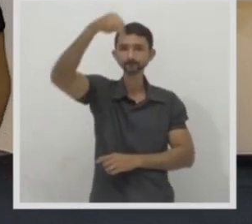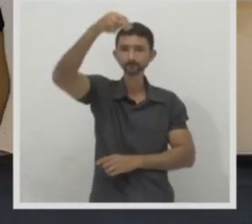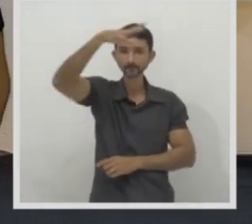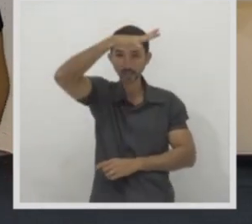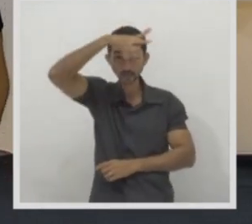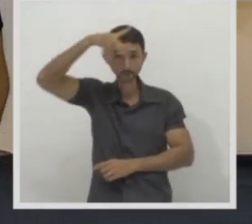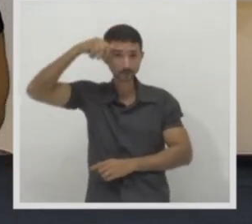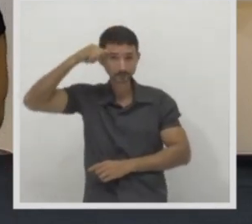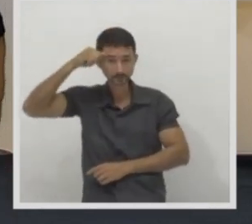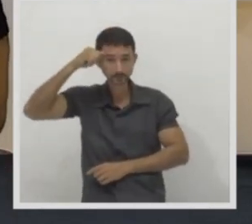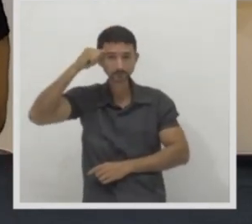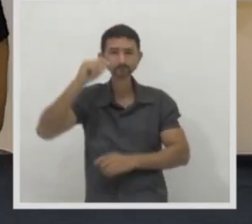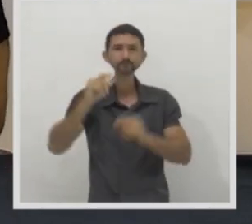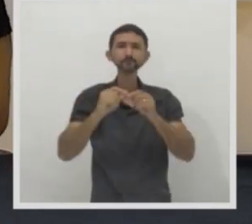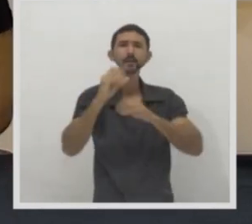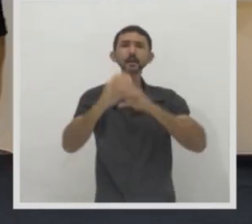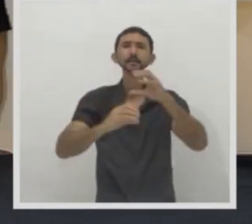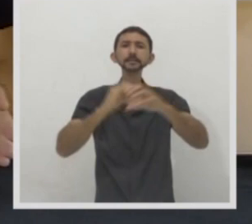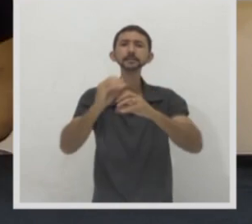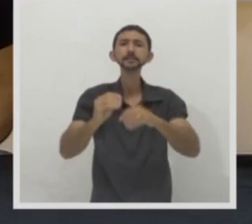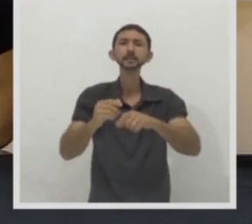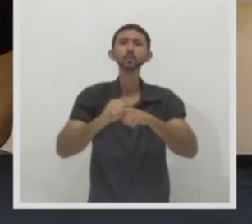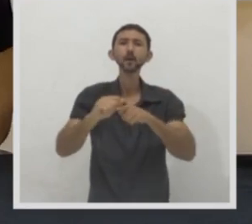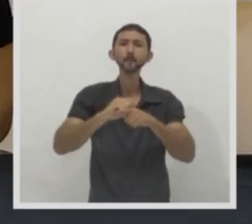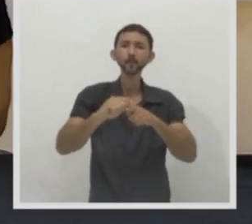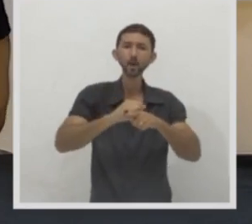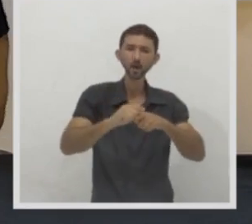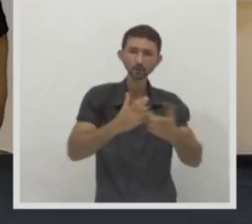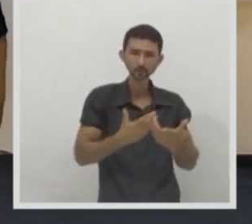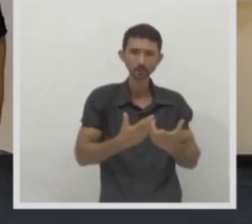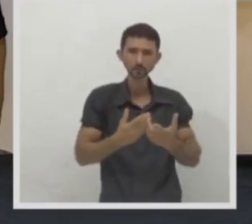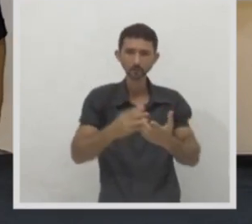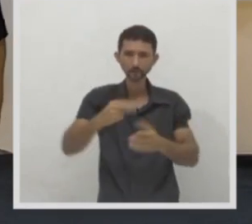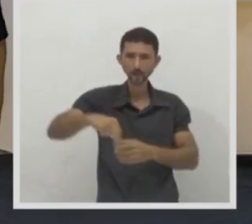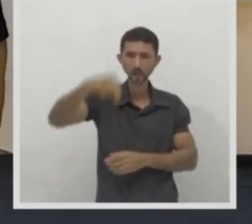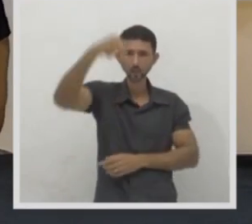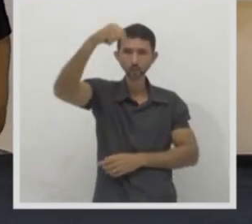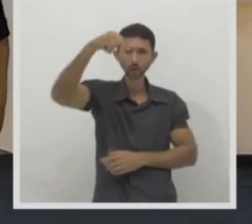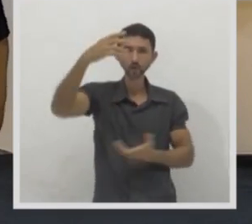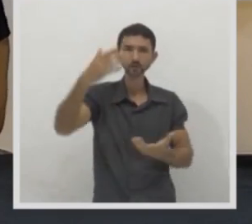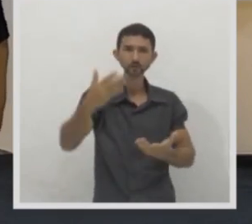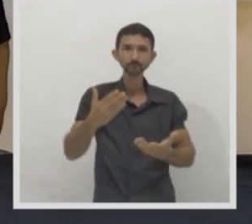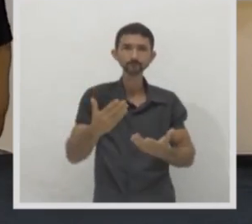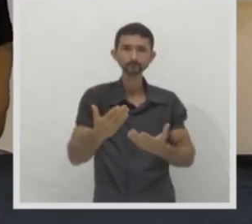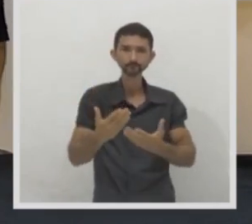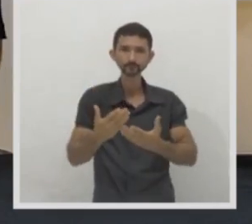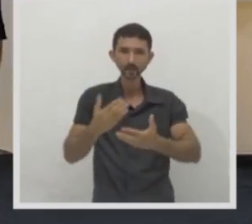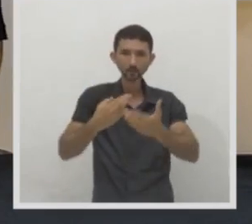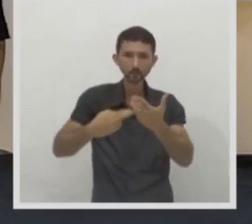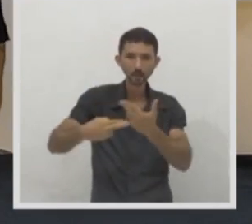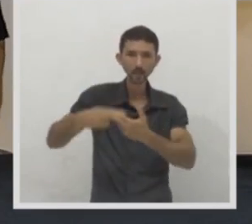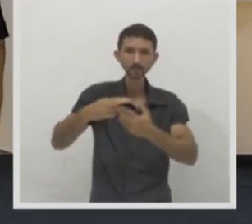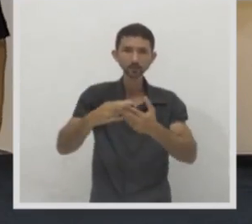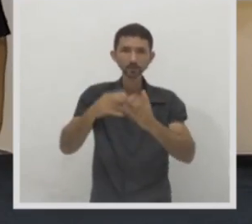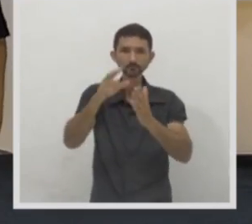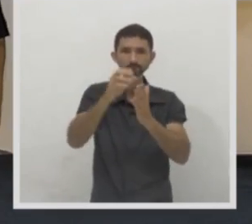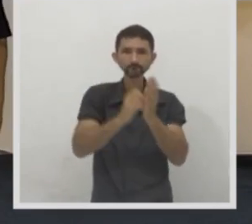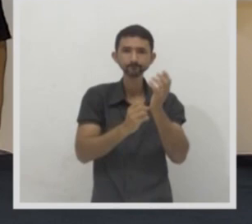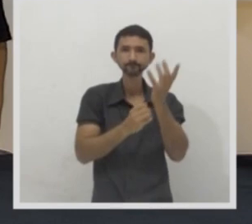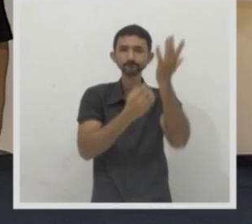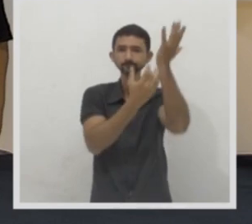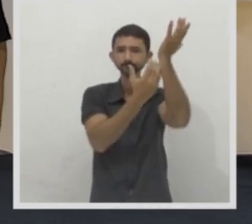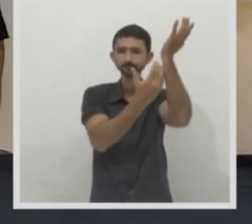o ciclo da borracha, né? Ela se deu no norte do Brasil, né? Ela está relacionada com a extração do látex,